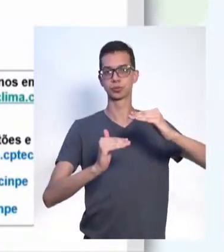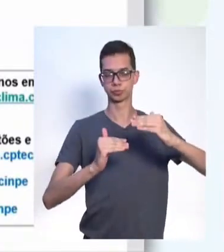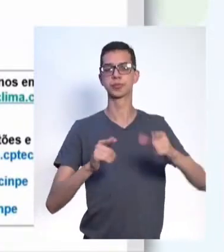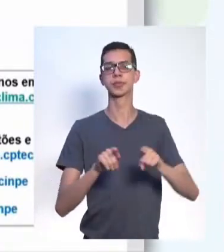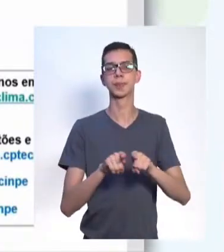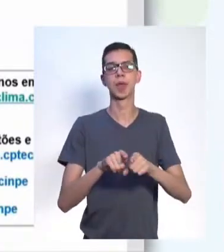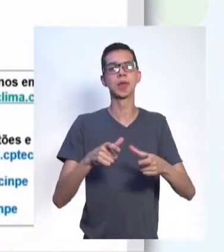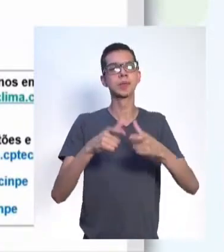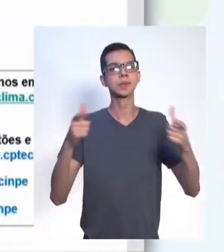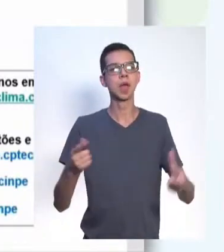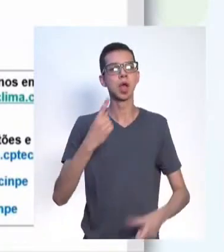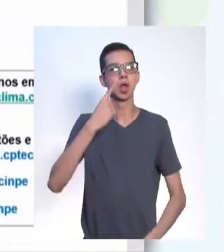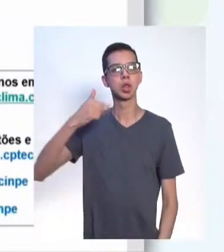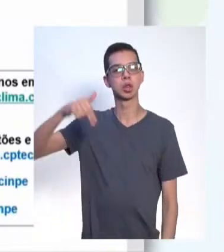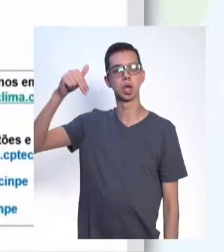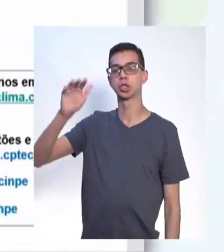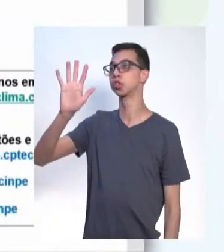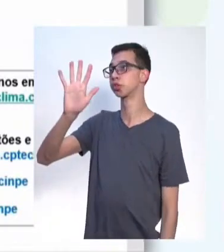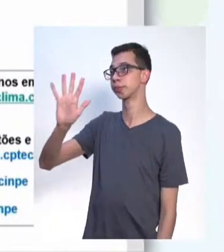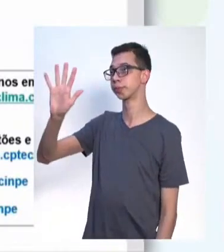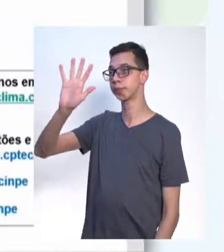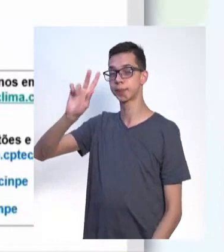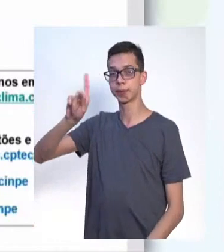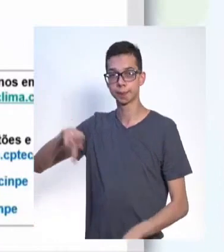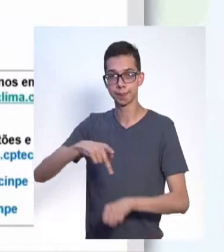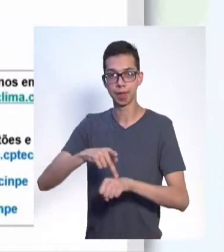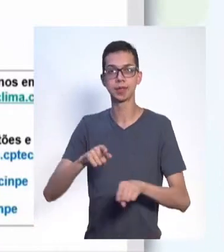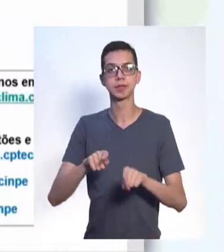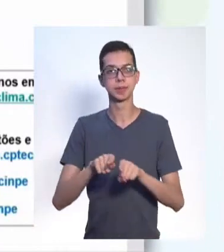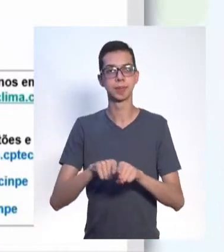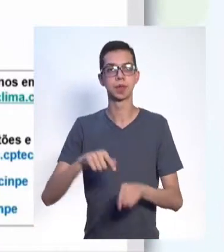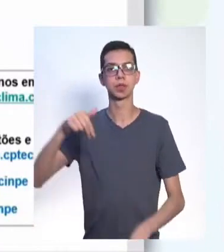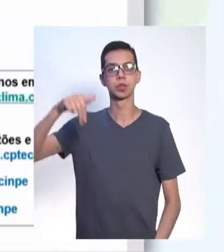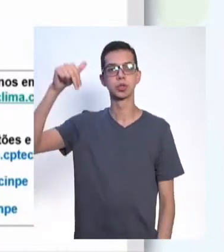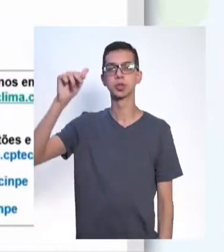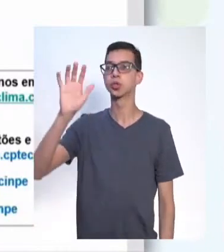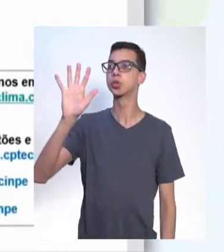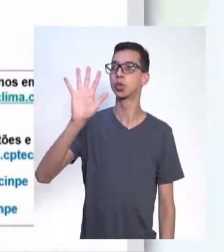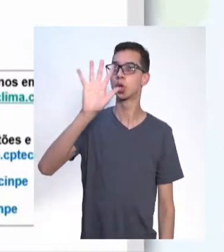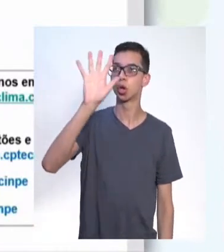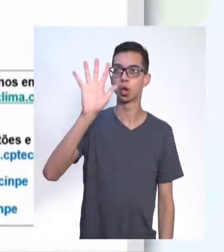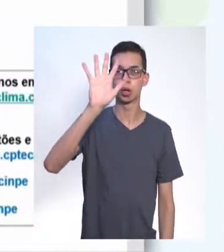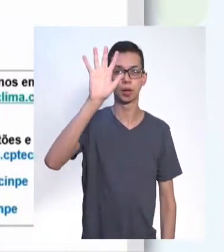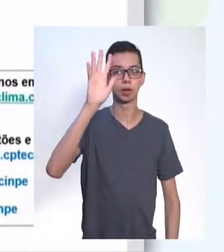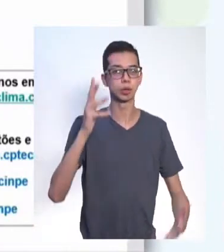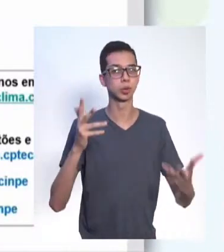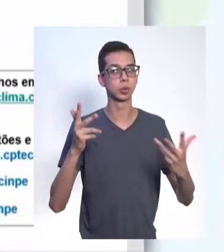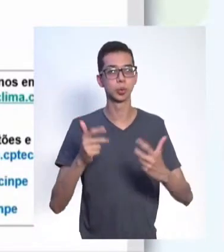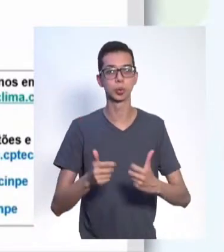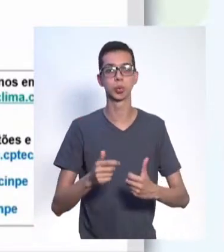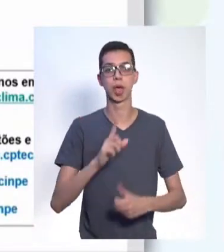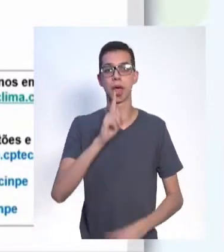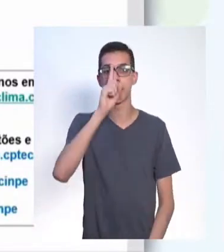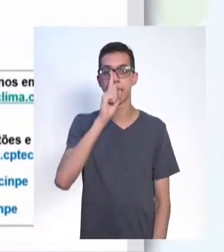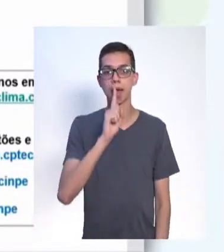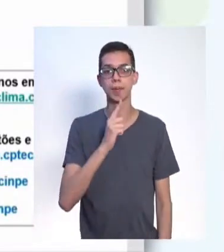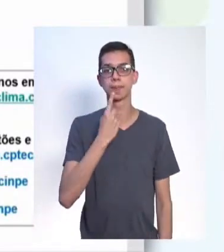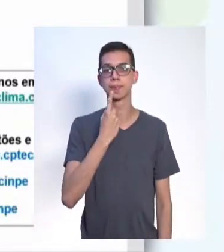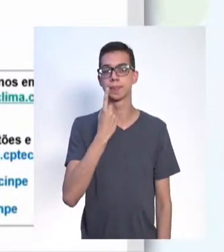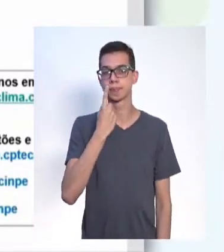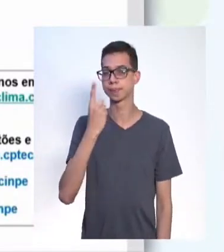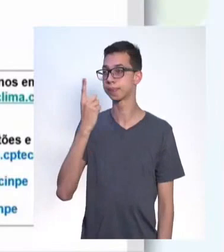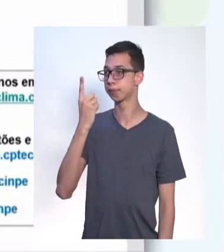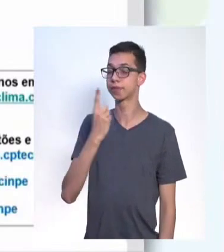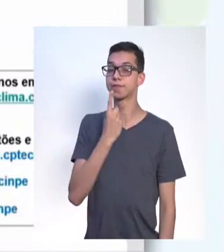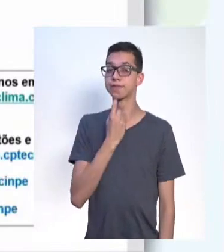região norte do país e o interior do Nordeste também, ou seja, todas essas áreas em tons amarelo a vermelho, a